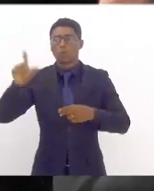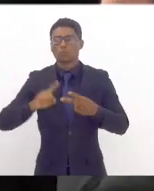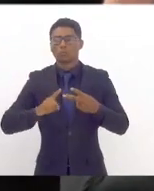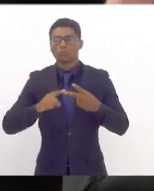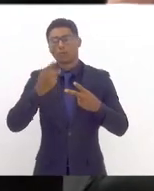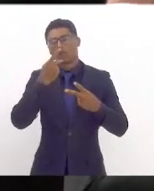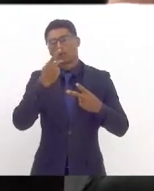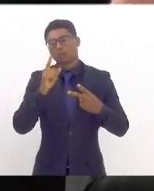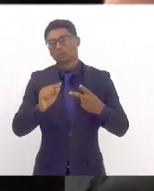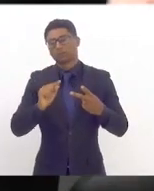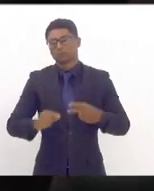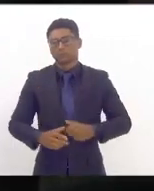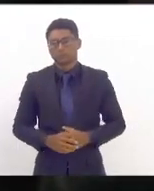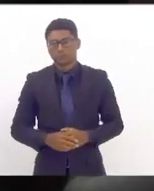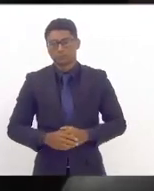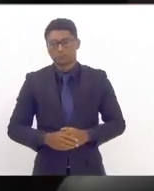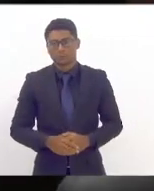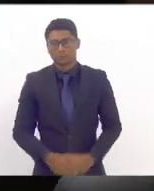excelência